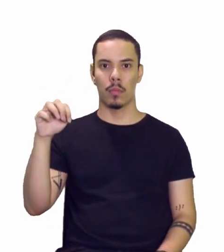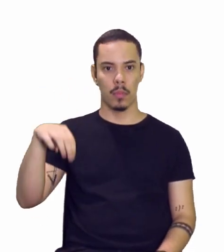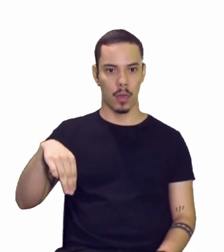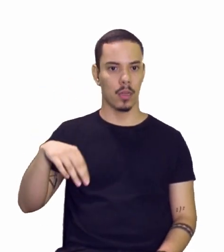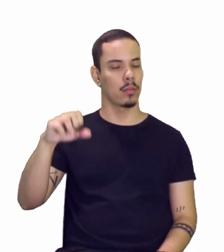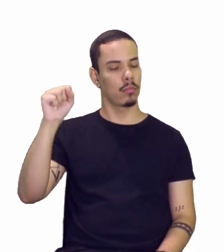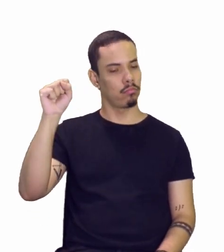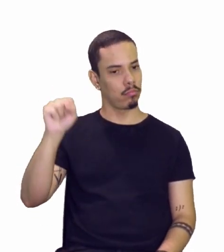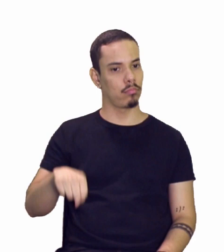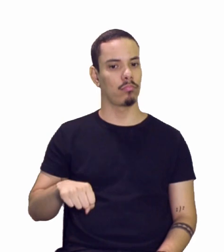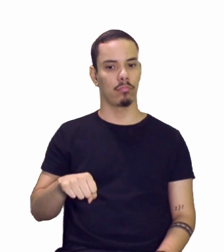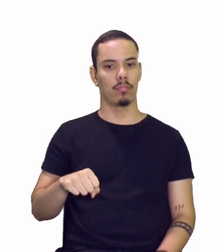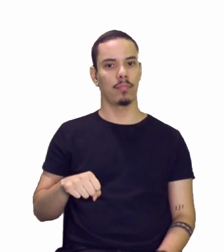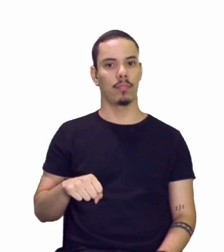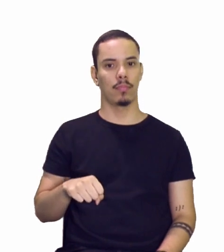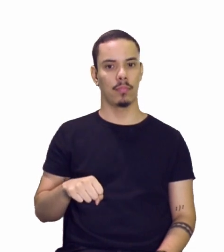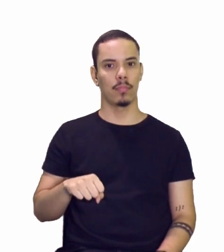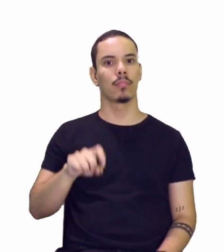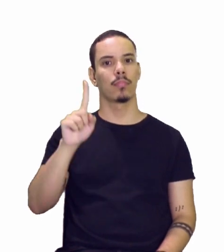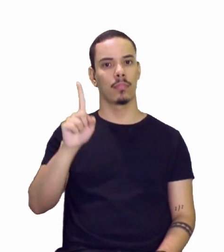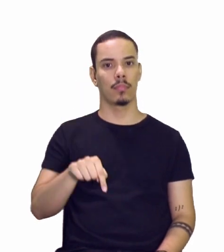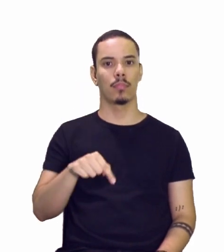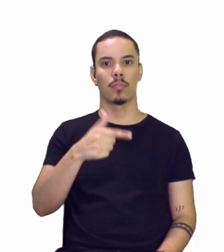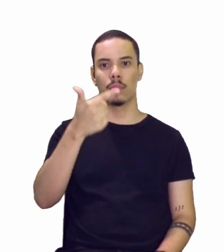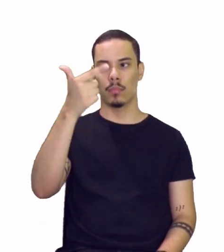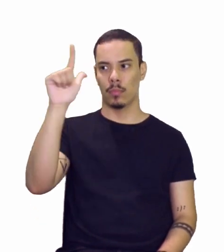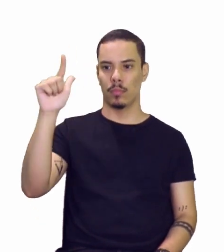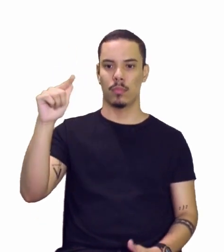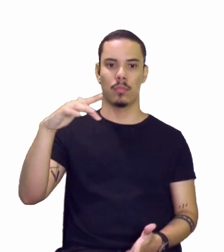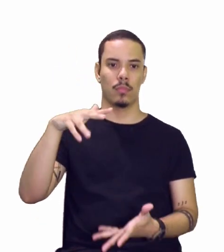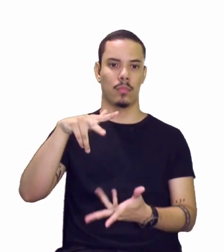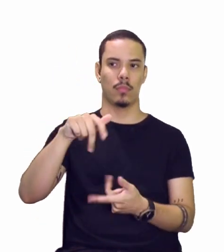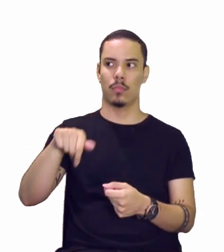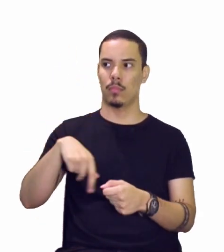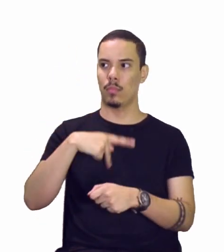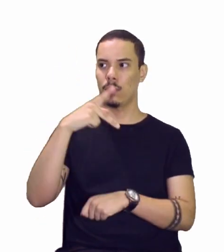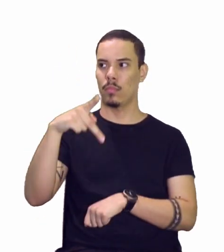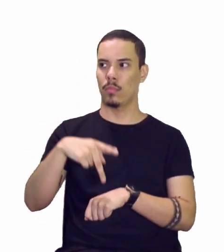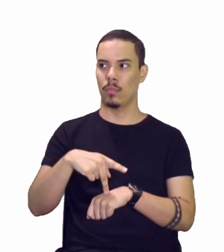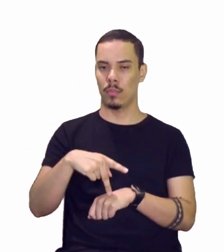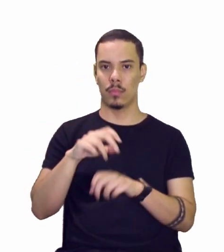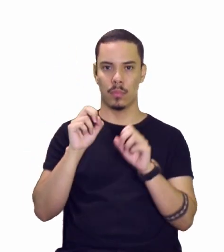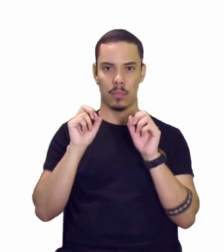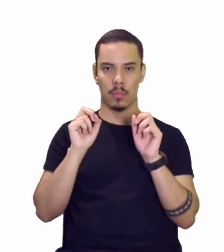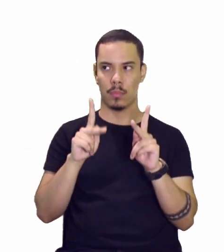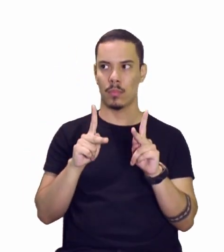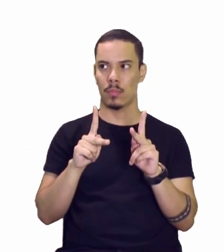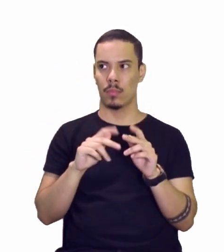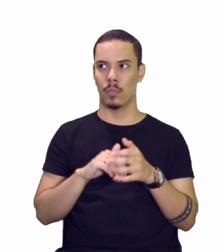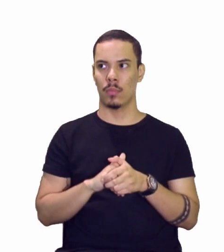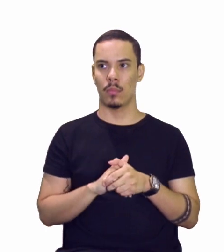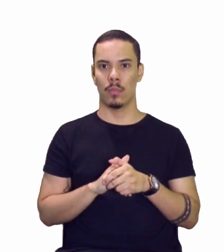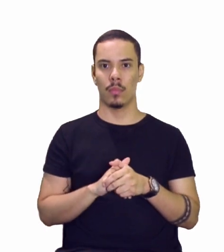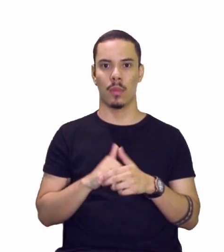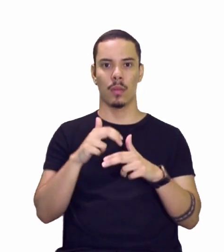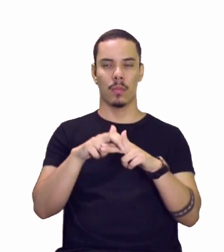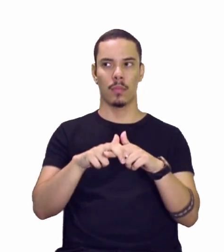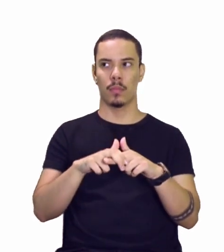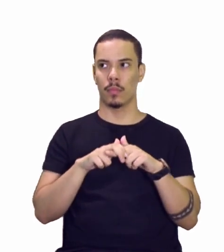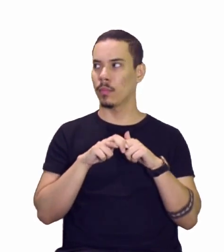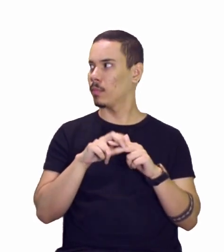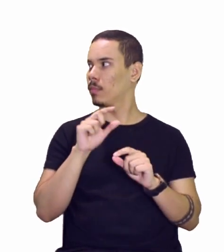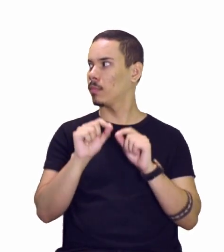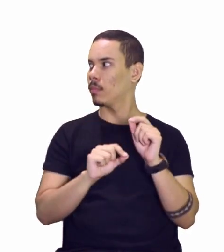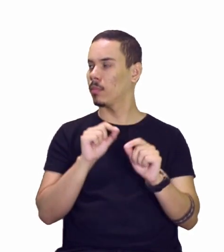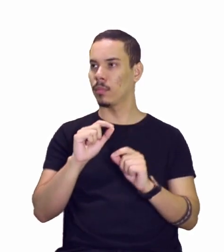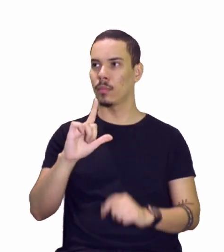internacional? Sim, viagem internacional, ok? Portanto, diante